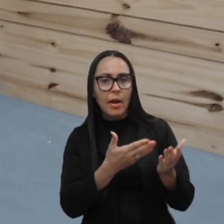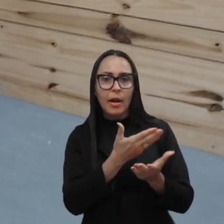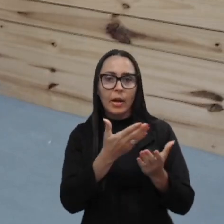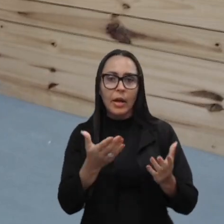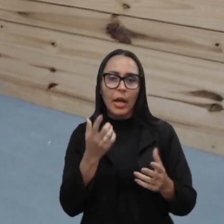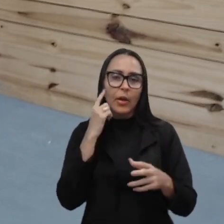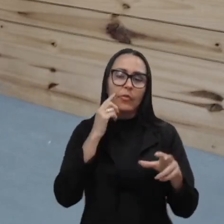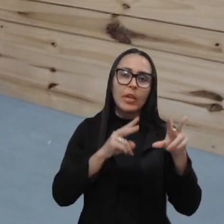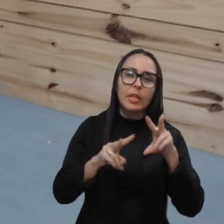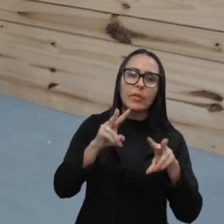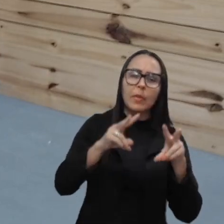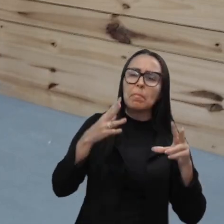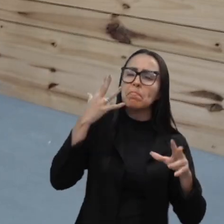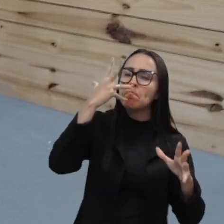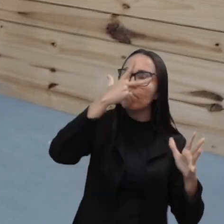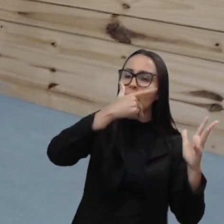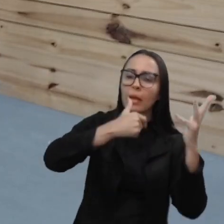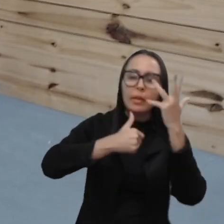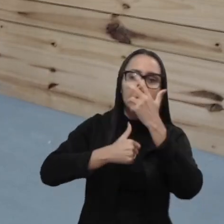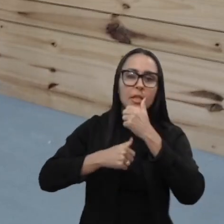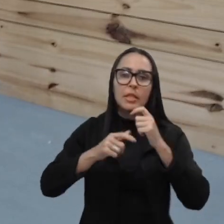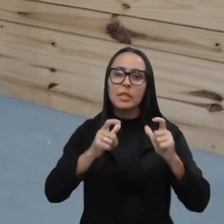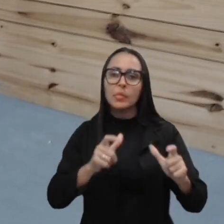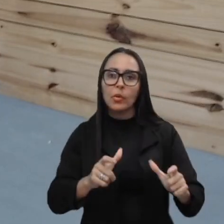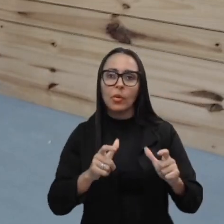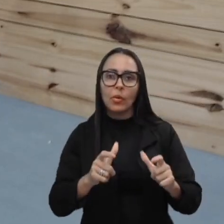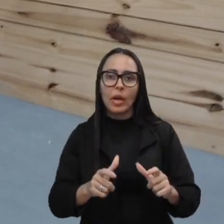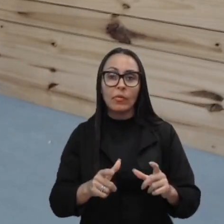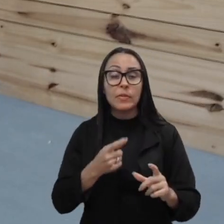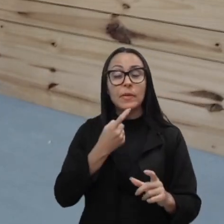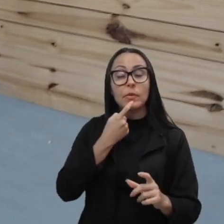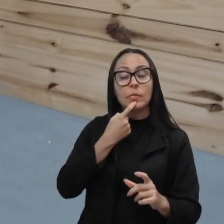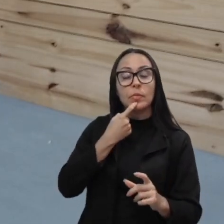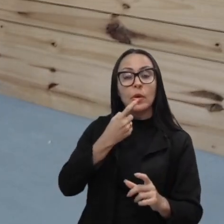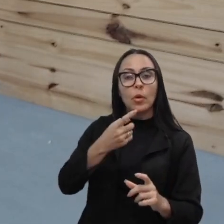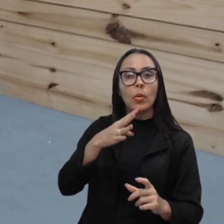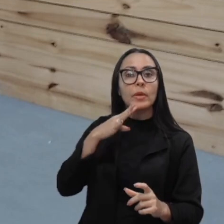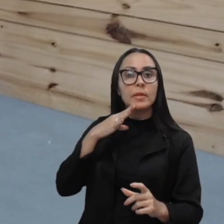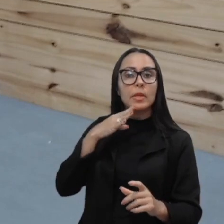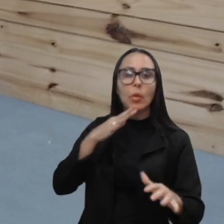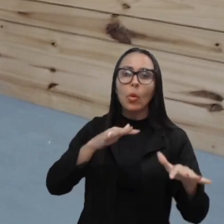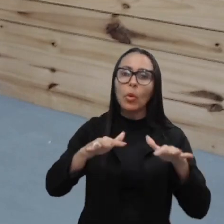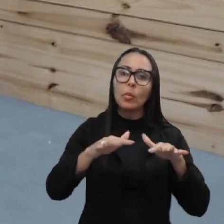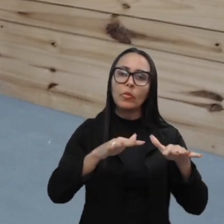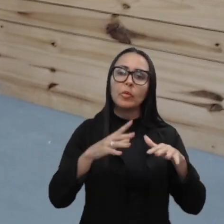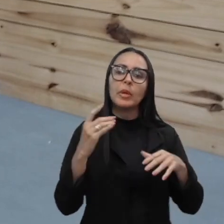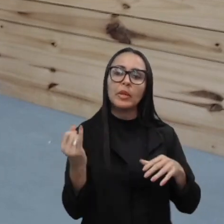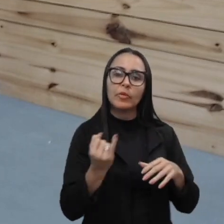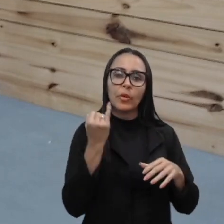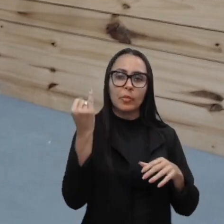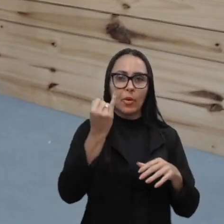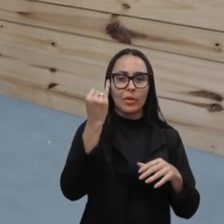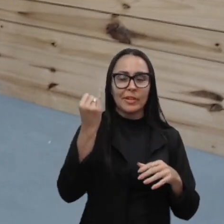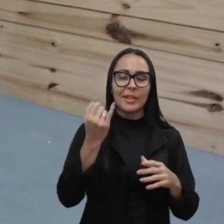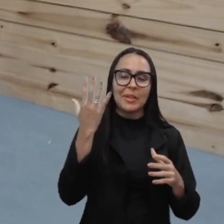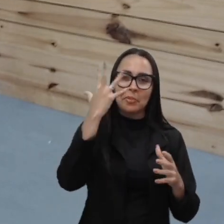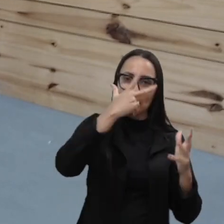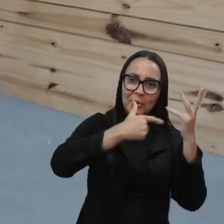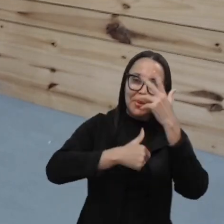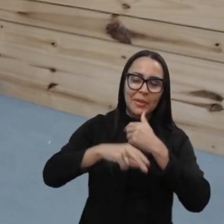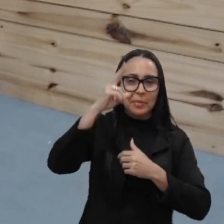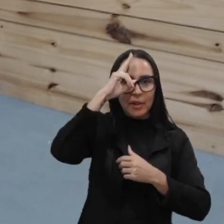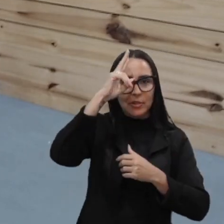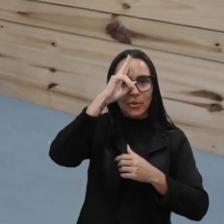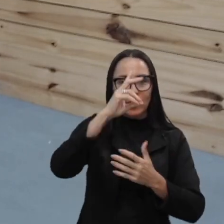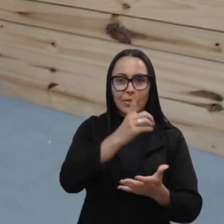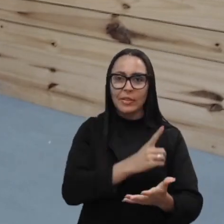conferir. É um lugar belíssimo que você vai conhecer mais de perto como esse movimento ele foi tão importante, tão bonito para a história do